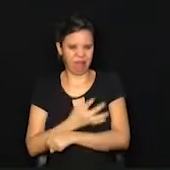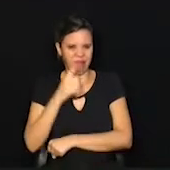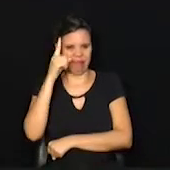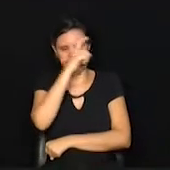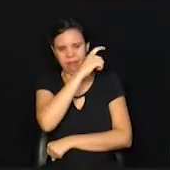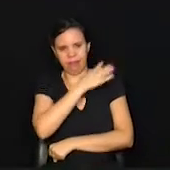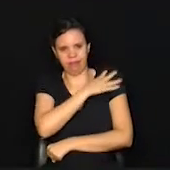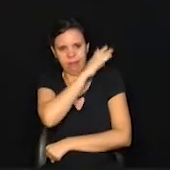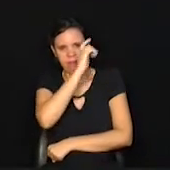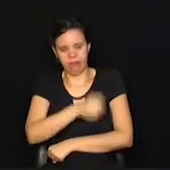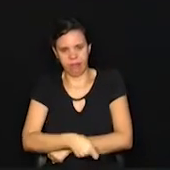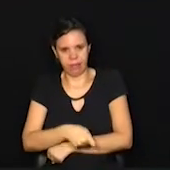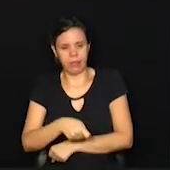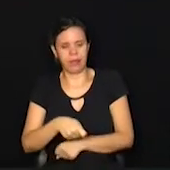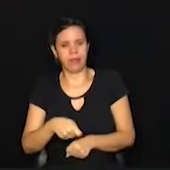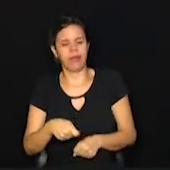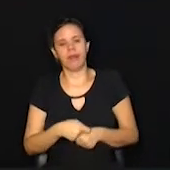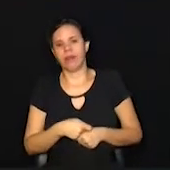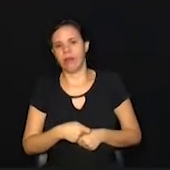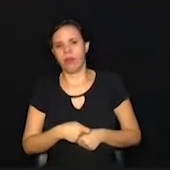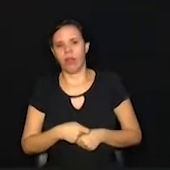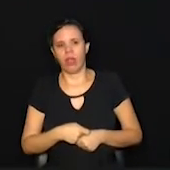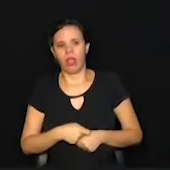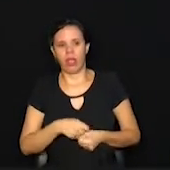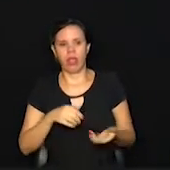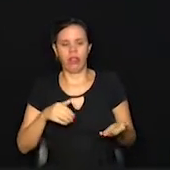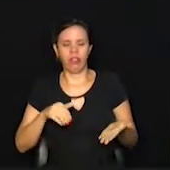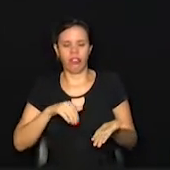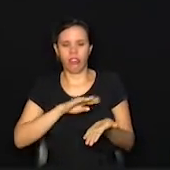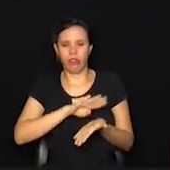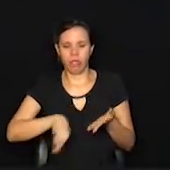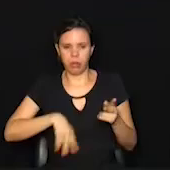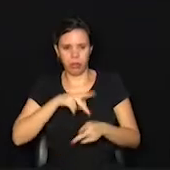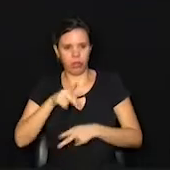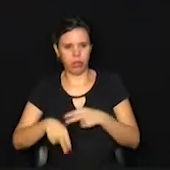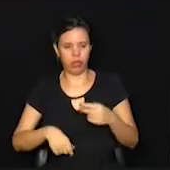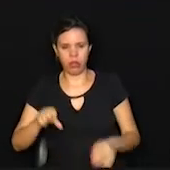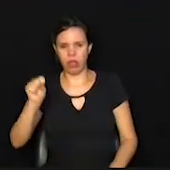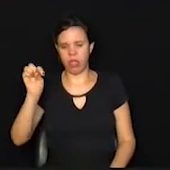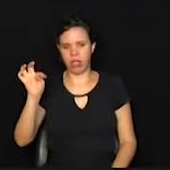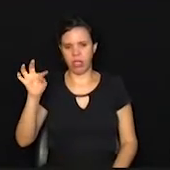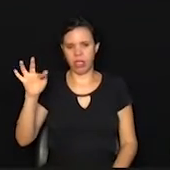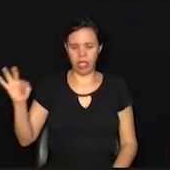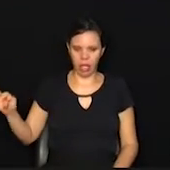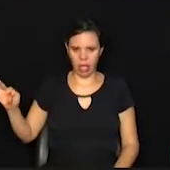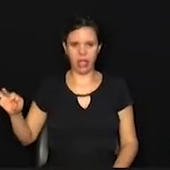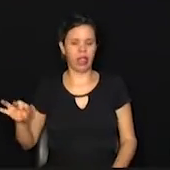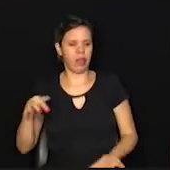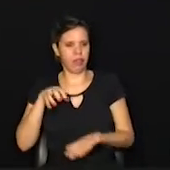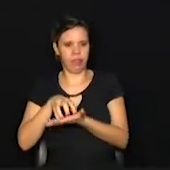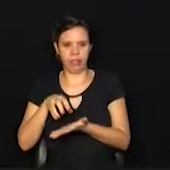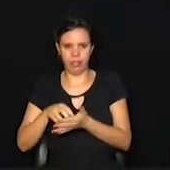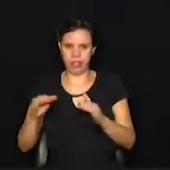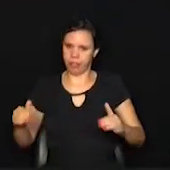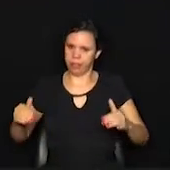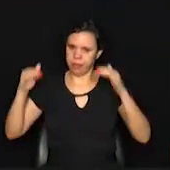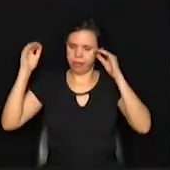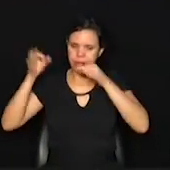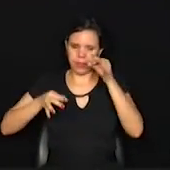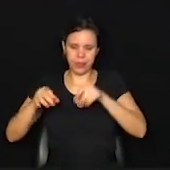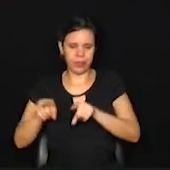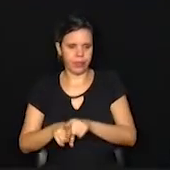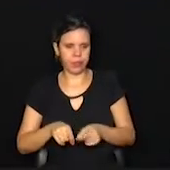ditadura que se as cassações e pegou gente do STF pegou gente do Superior Tribunal militar pegou parlamentares